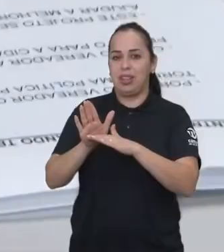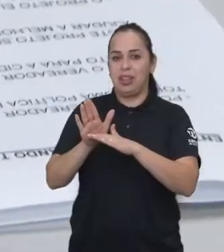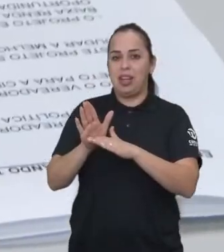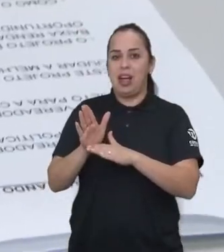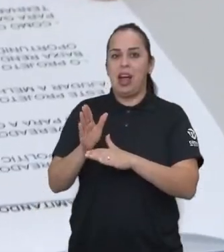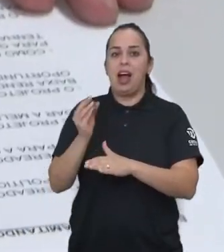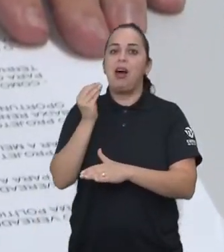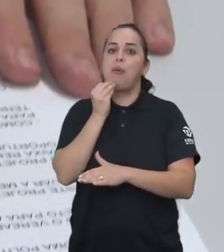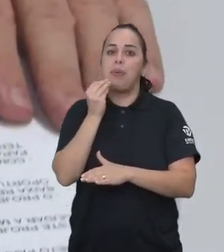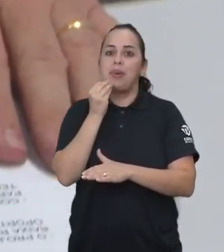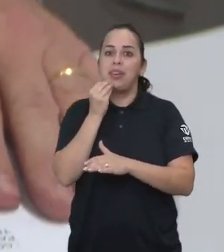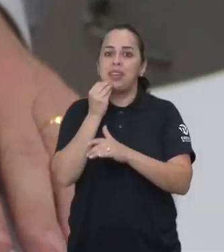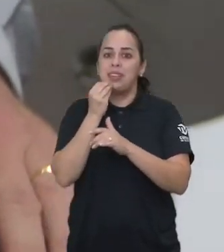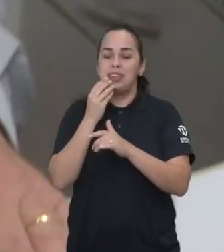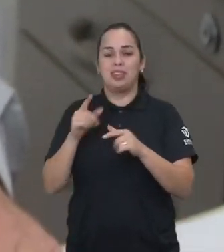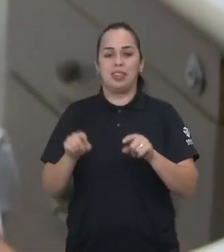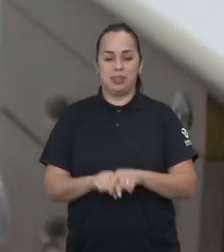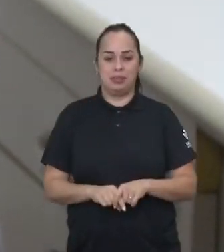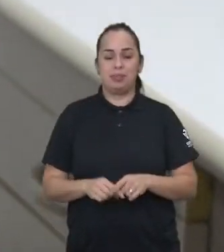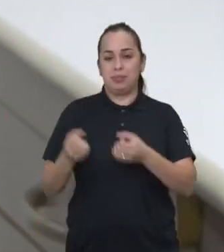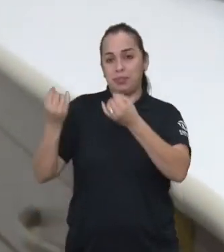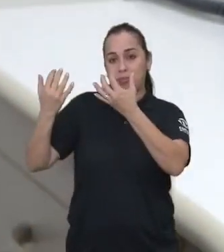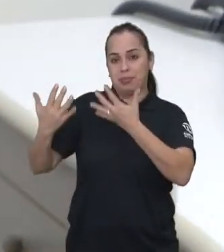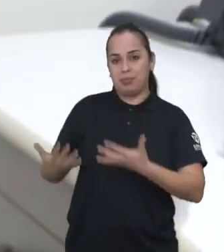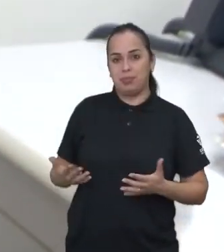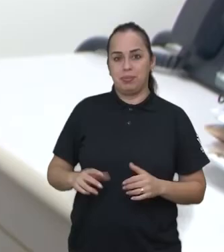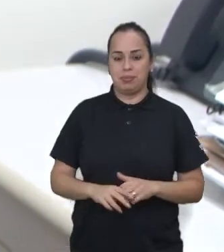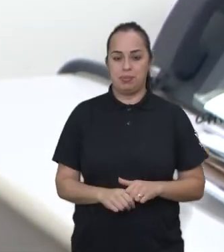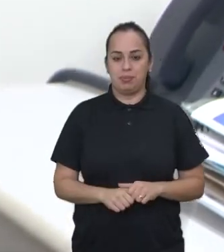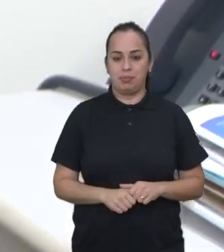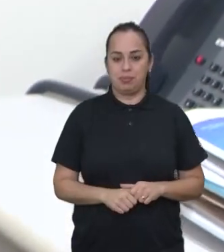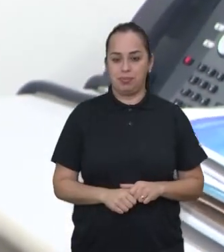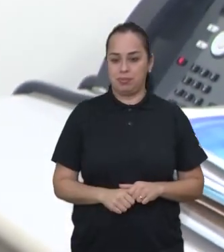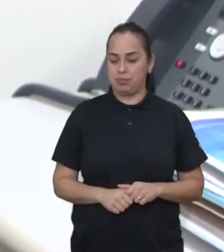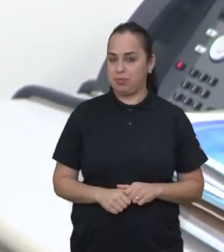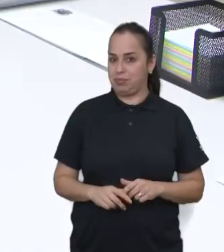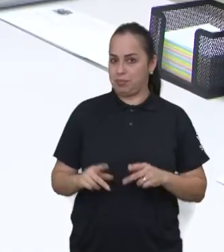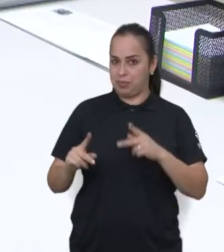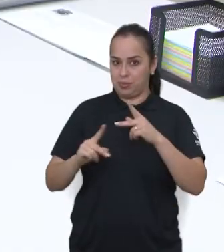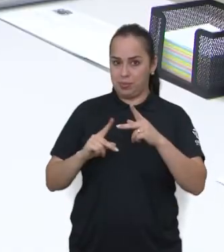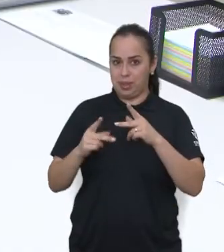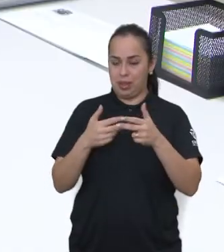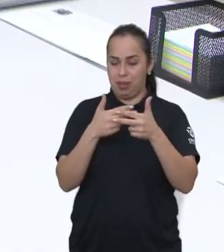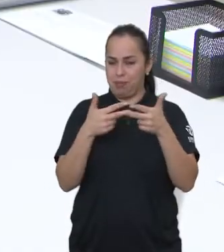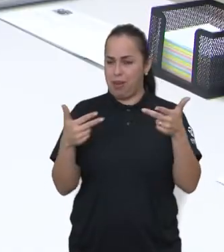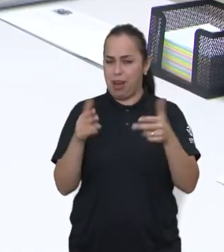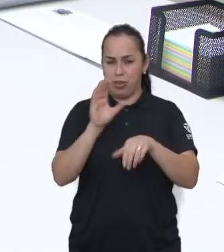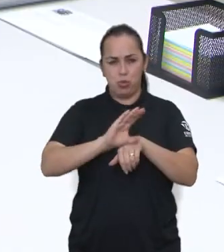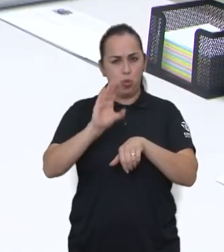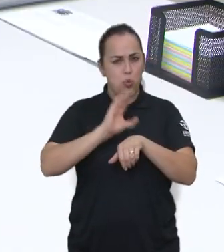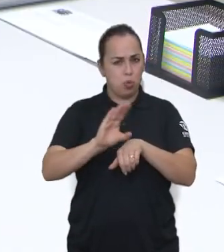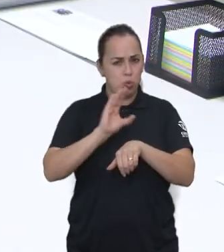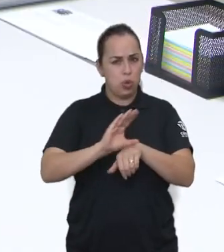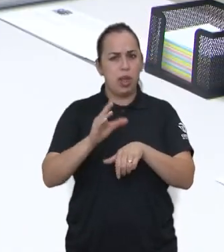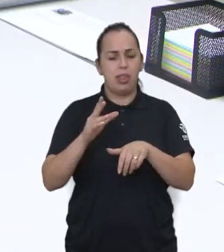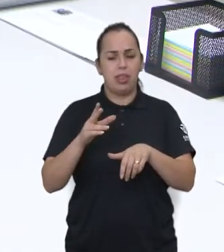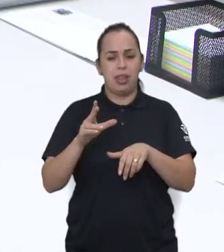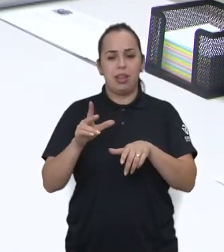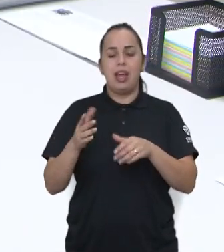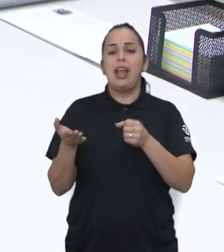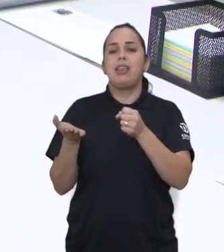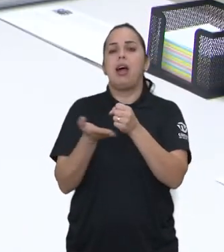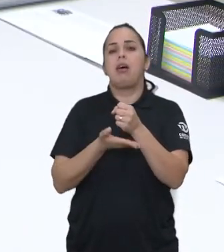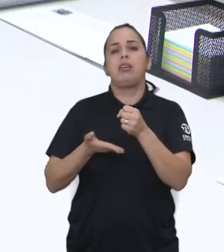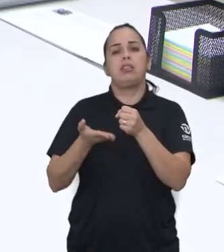cera e ampliar a chance de aprovação como explica o vereador Doutor José Cláudio José dos Campos nós temos vários cursos